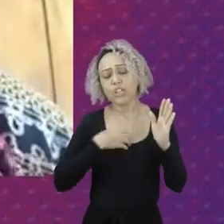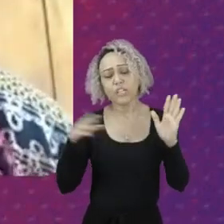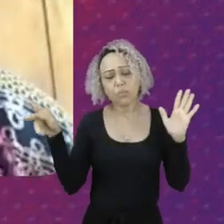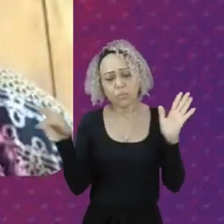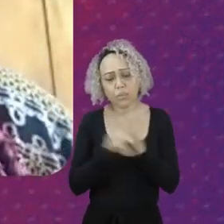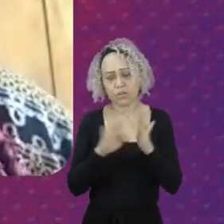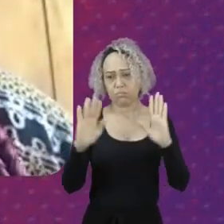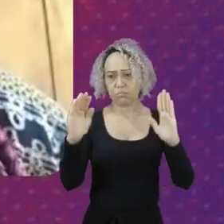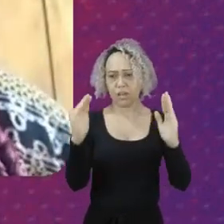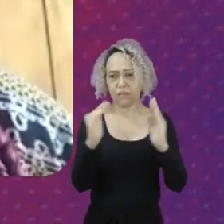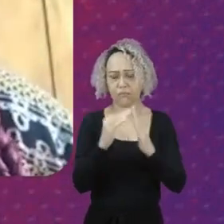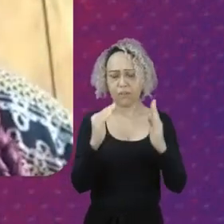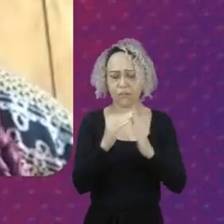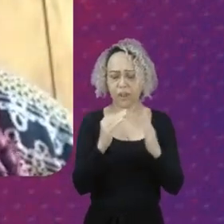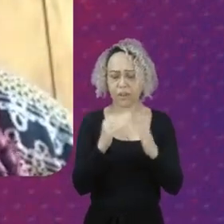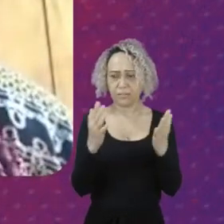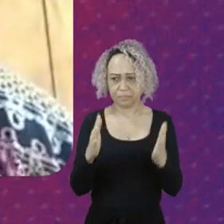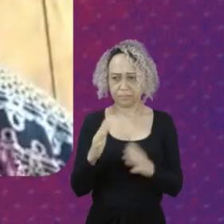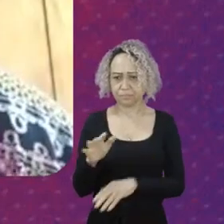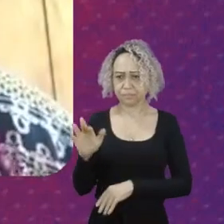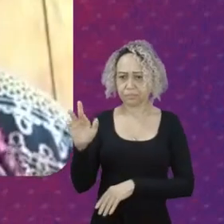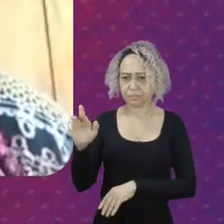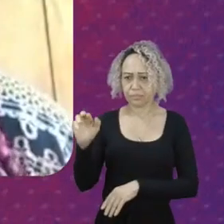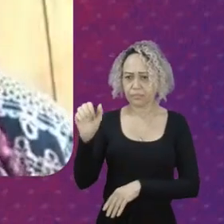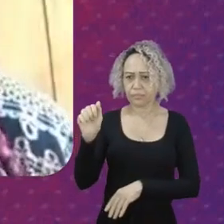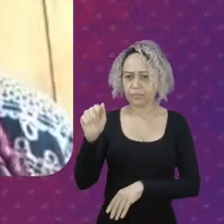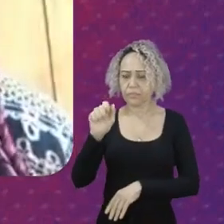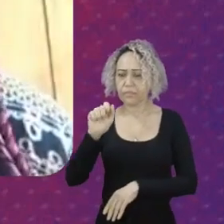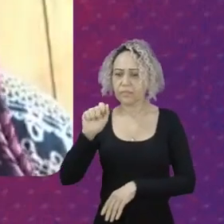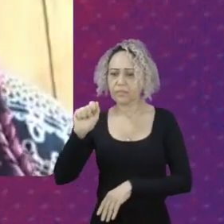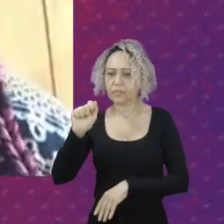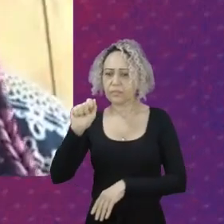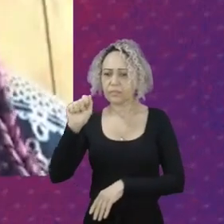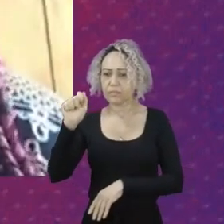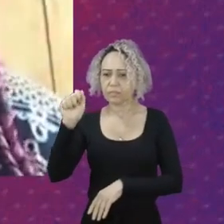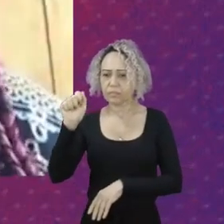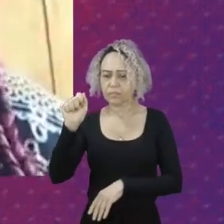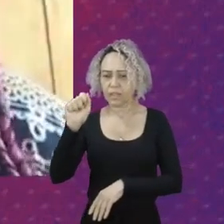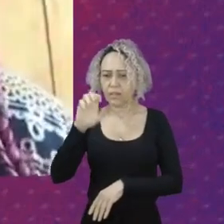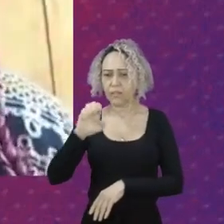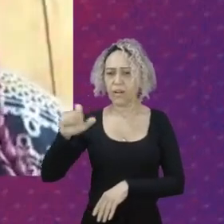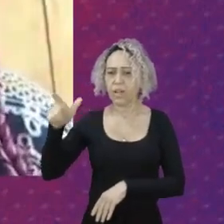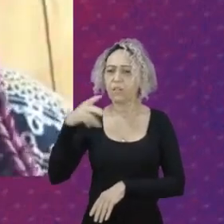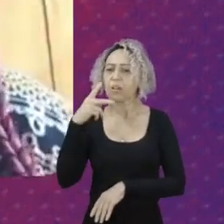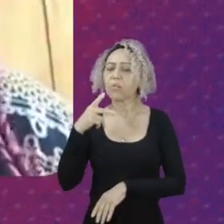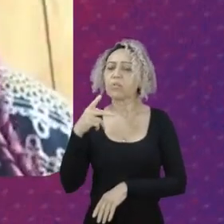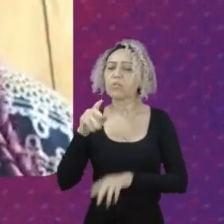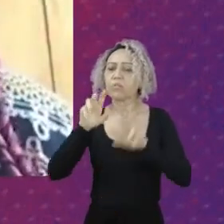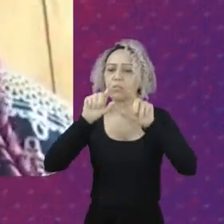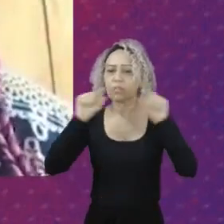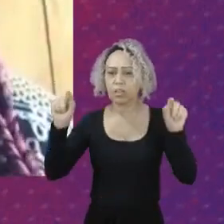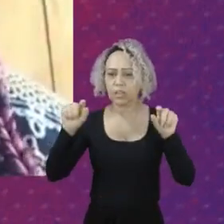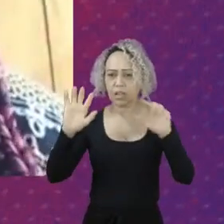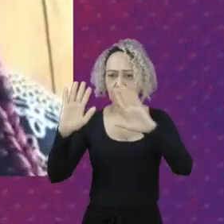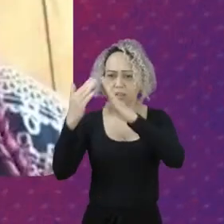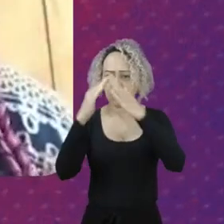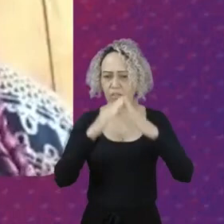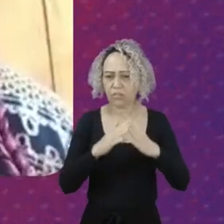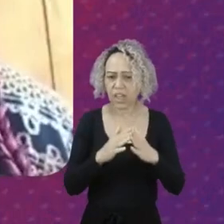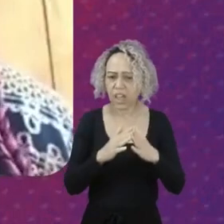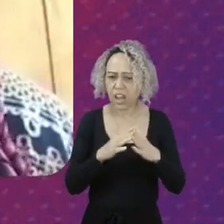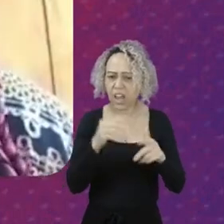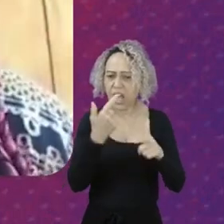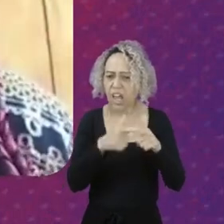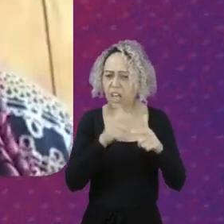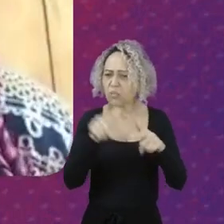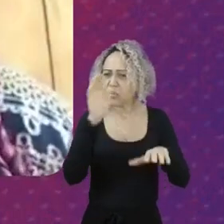seguinte: as favelas passaram, durante muito tempo, de um problema